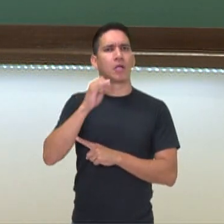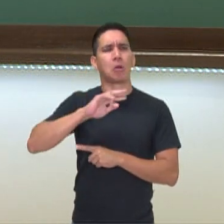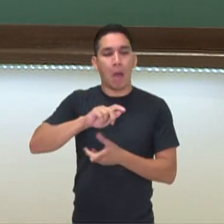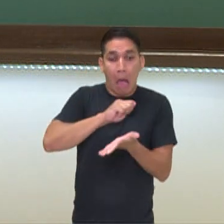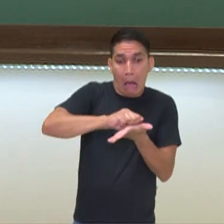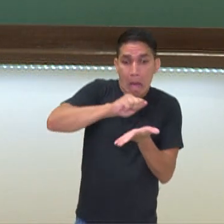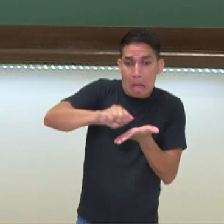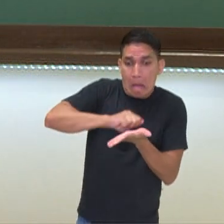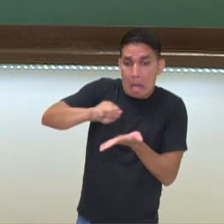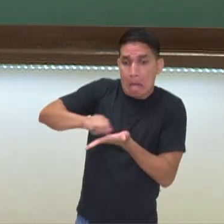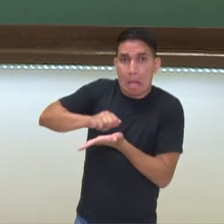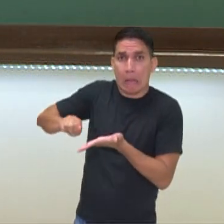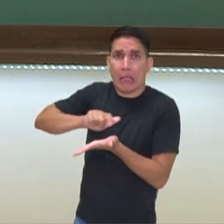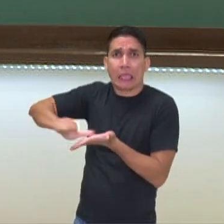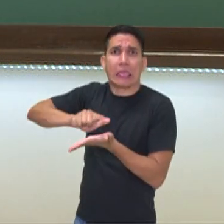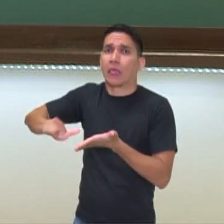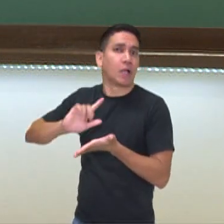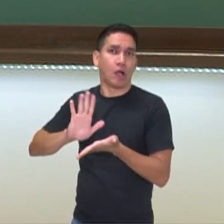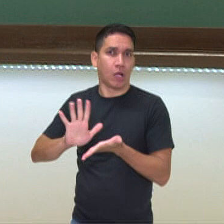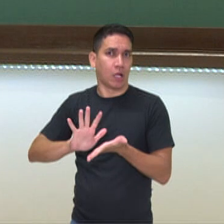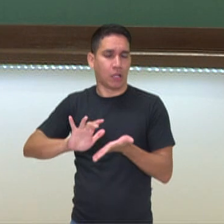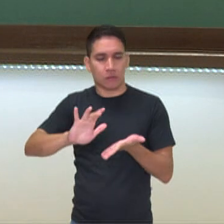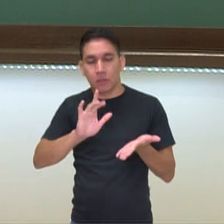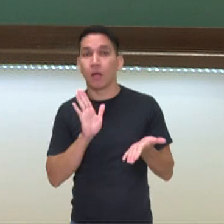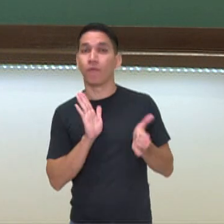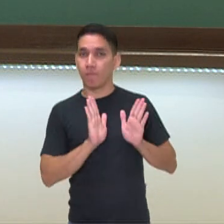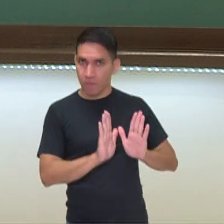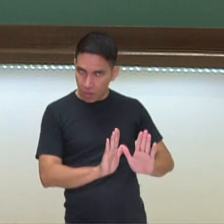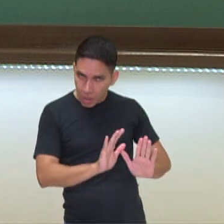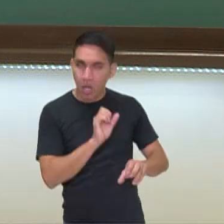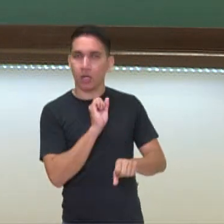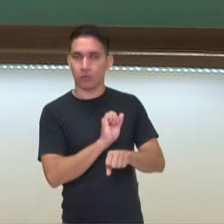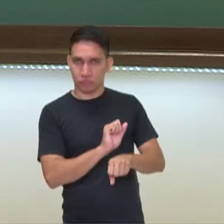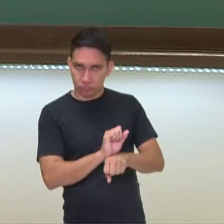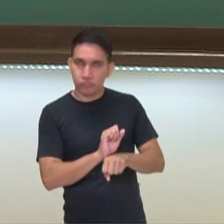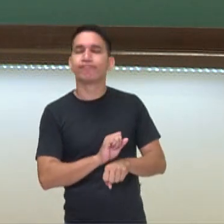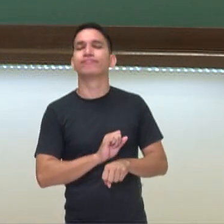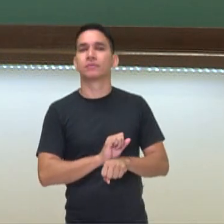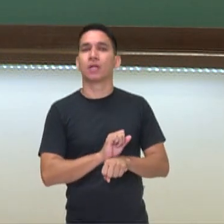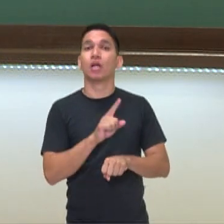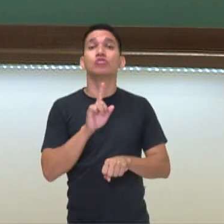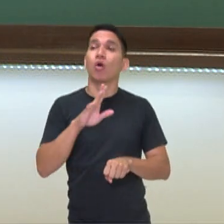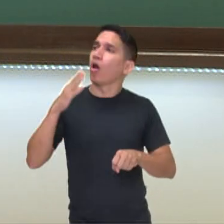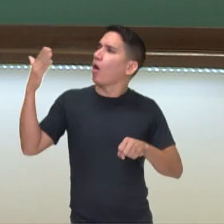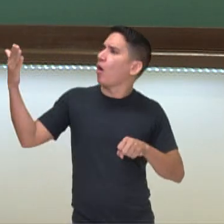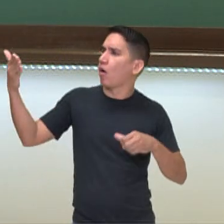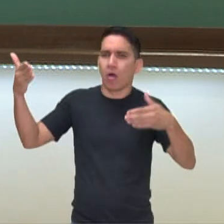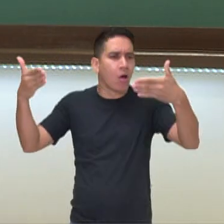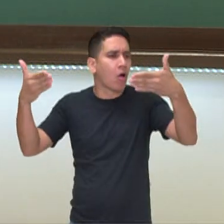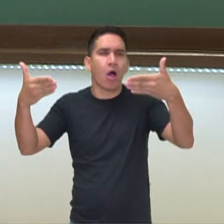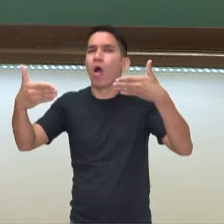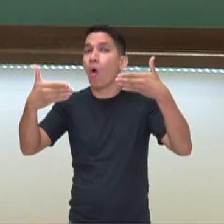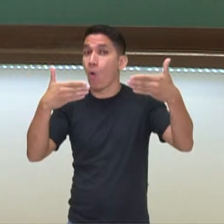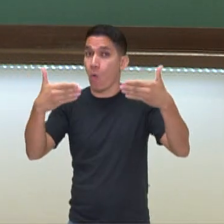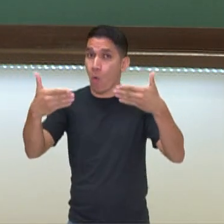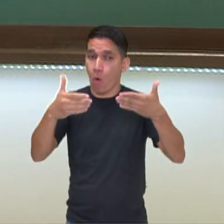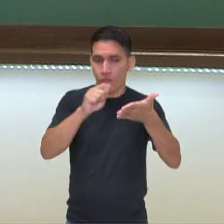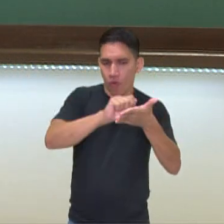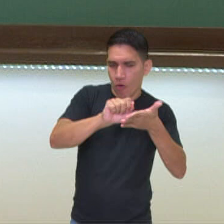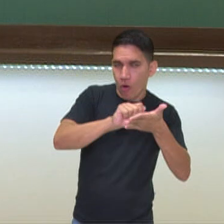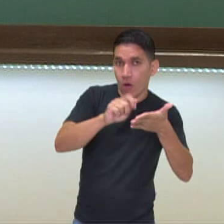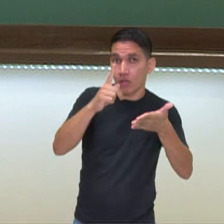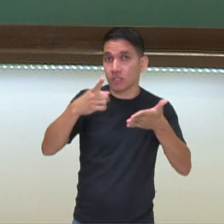apagando, arrancando a folha do seu caderno, que você mantenha a sua anotação aí e que você confira se aquilo que você anotou no seu